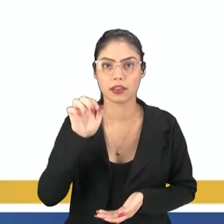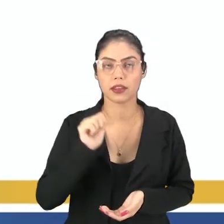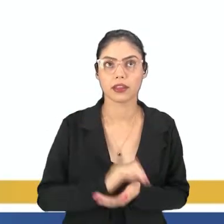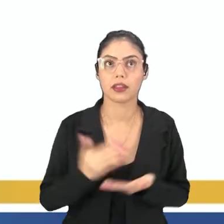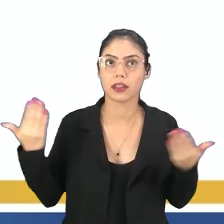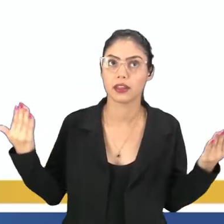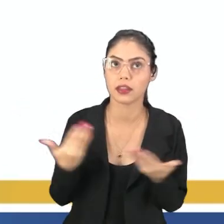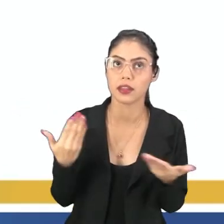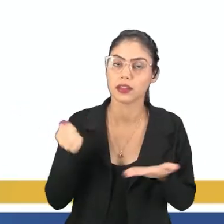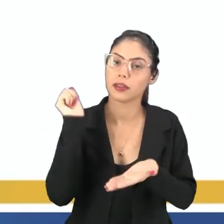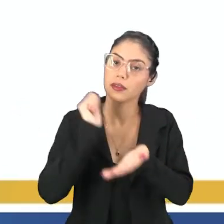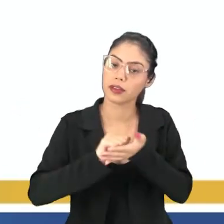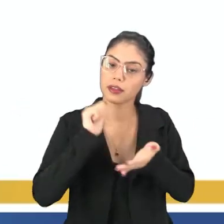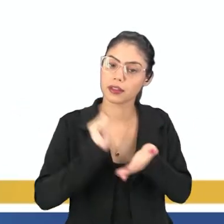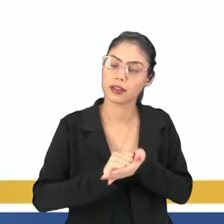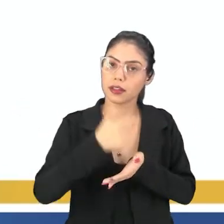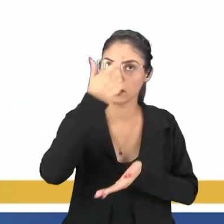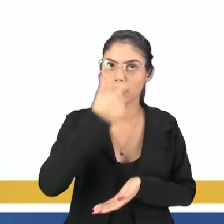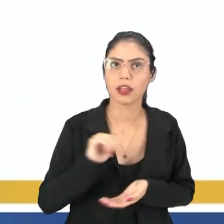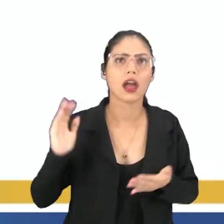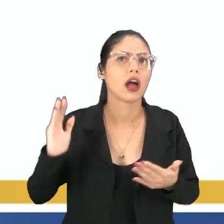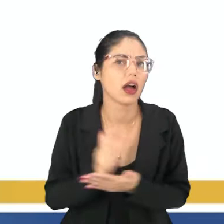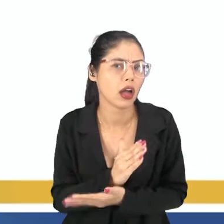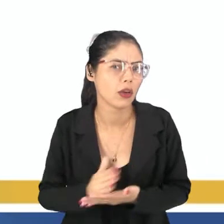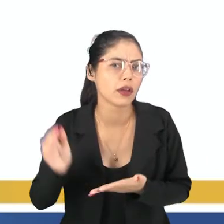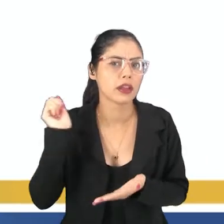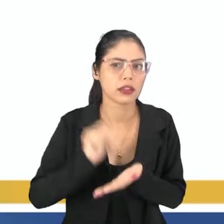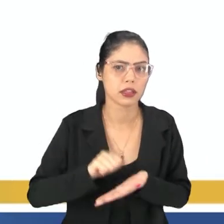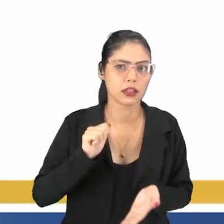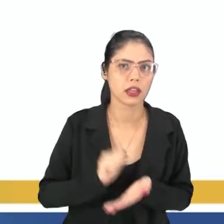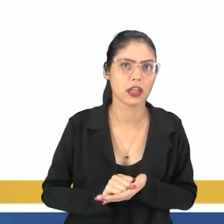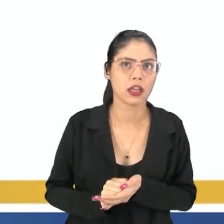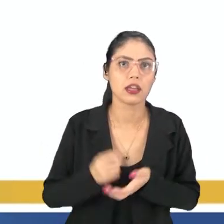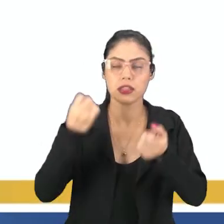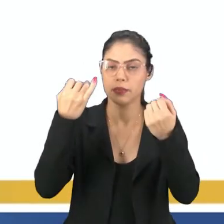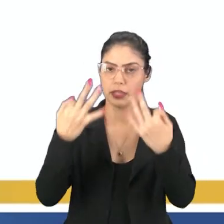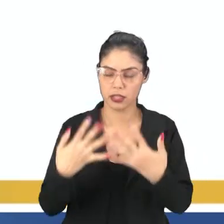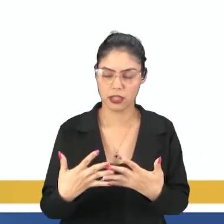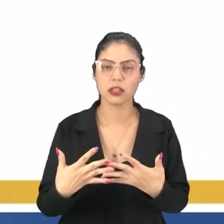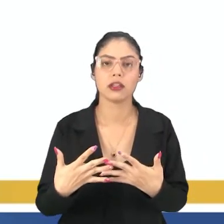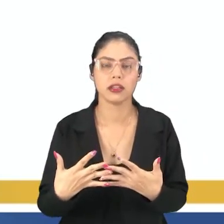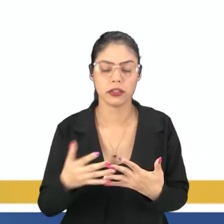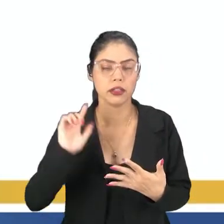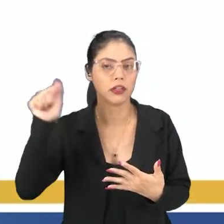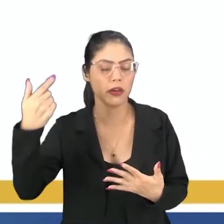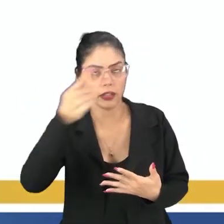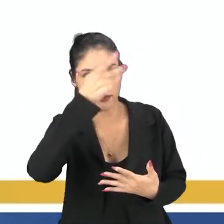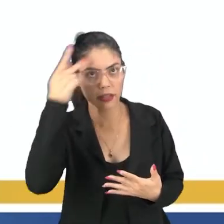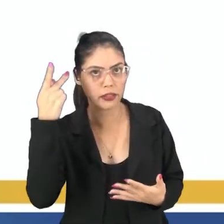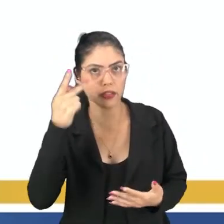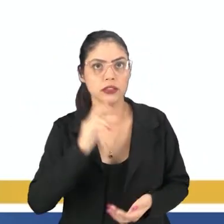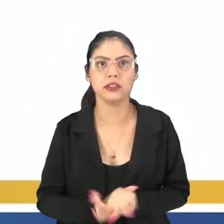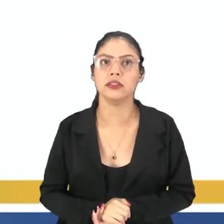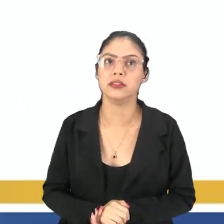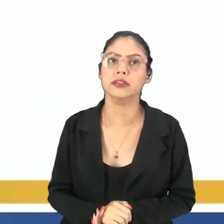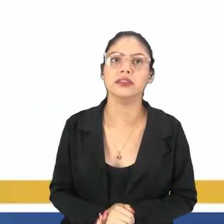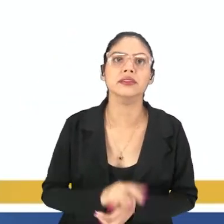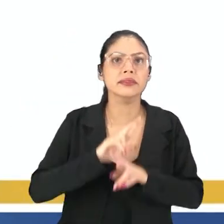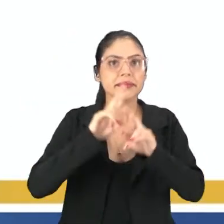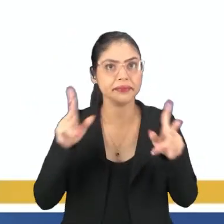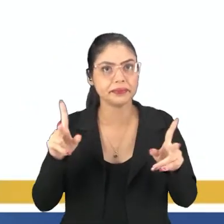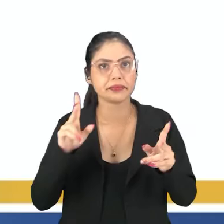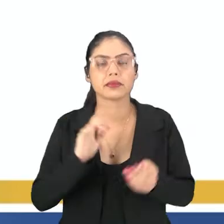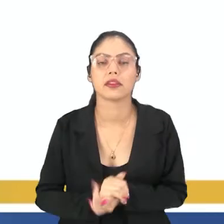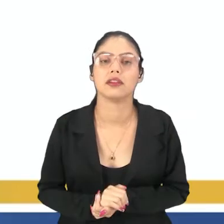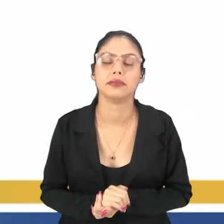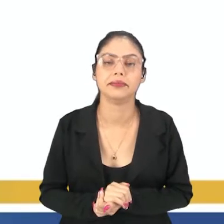Alves. Agora a biografia, alguém escreve contando sobre outra pessoa. É